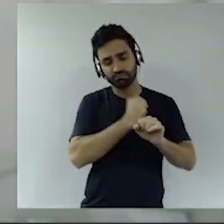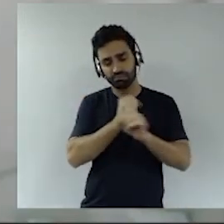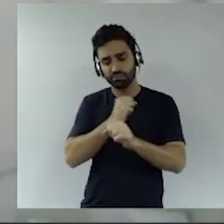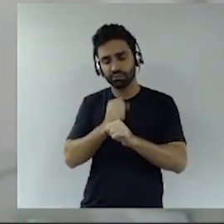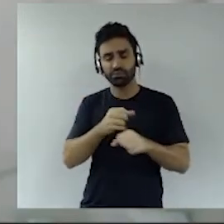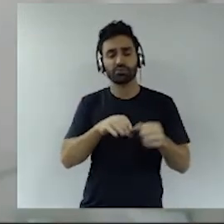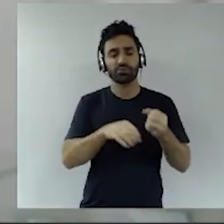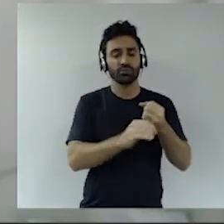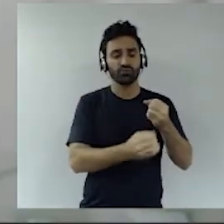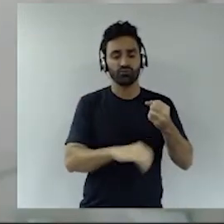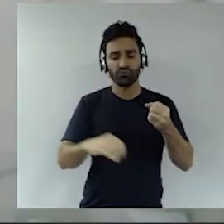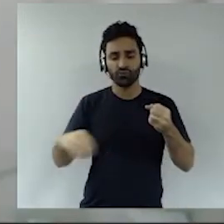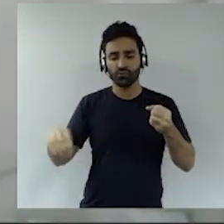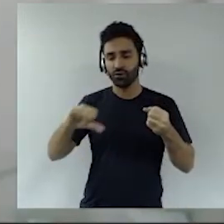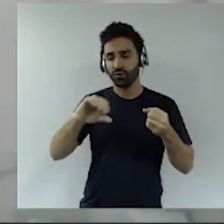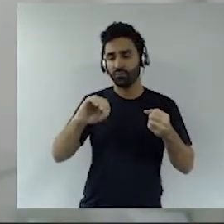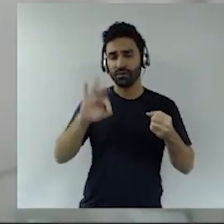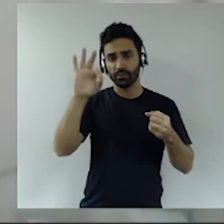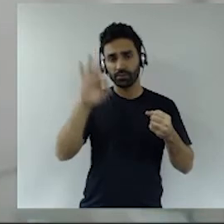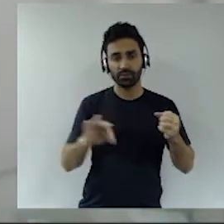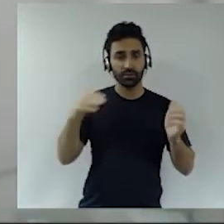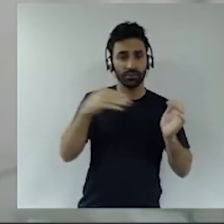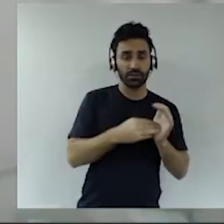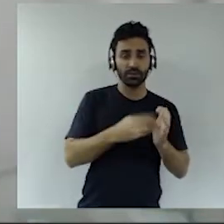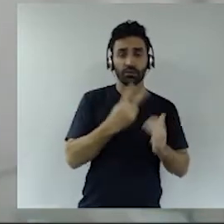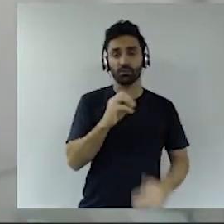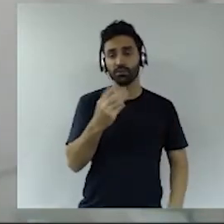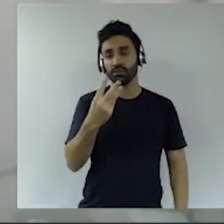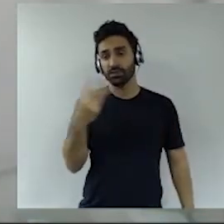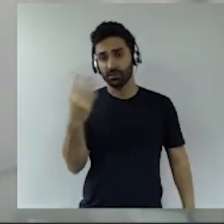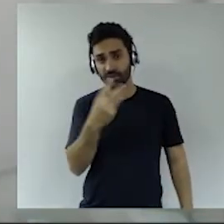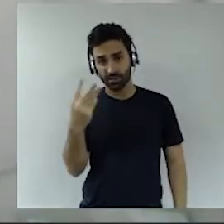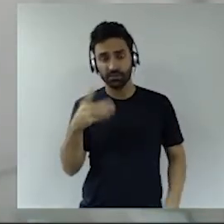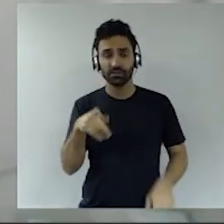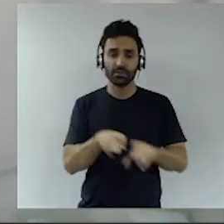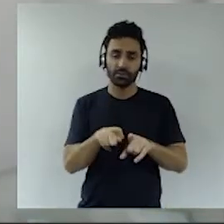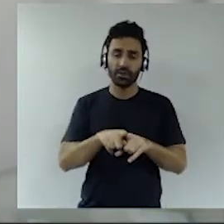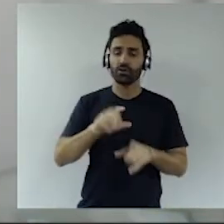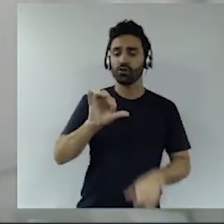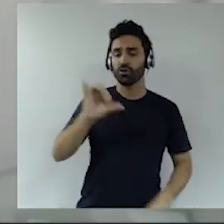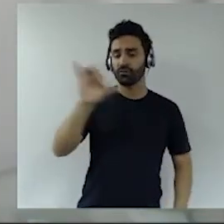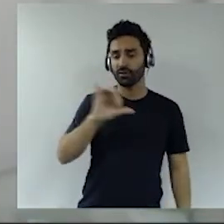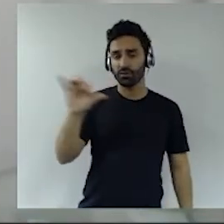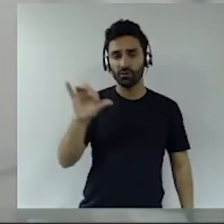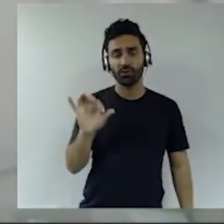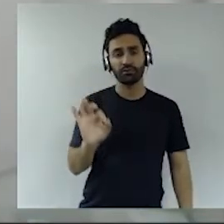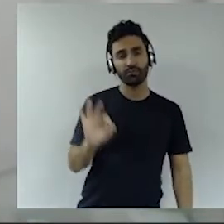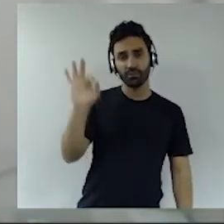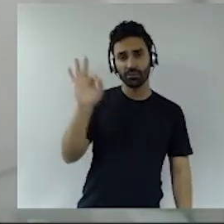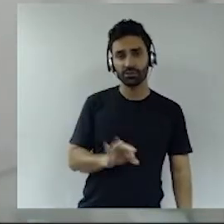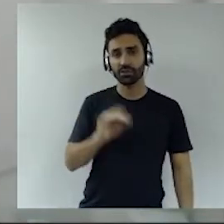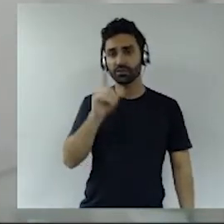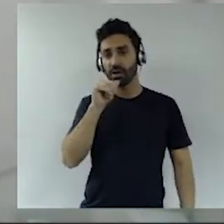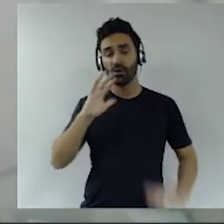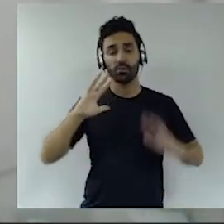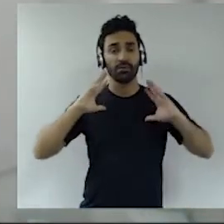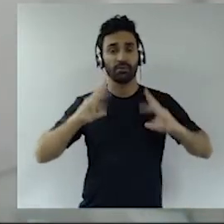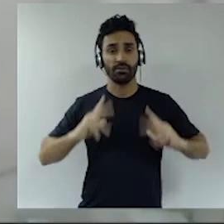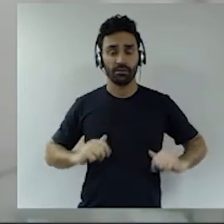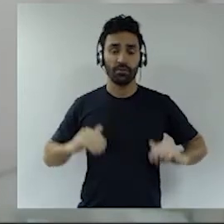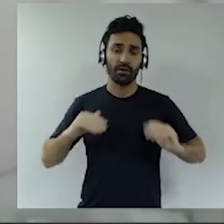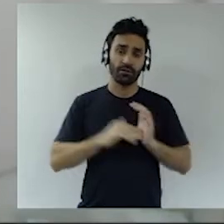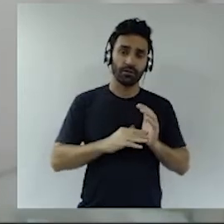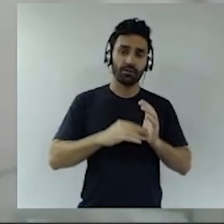de 90% até 2033 e de 99% de cobertura de água potável